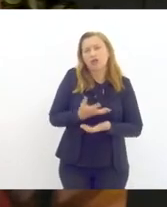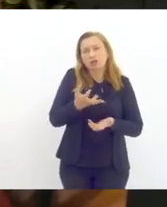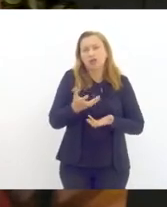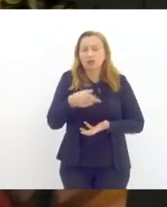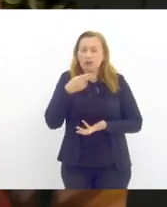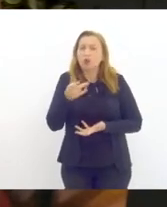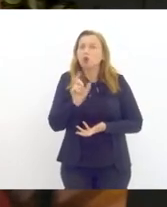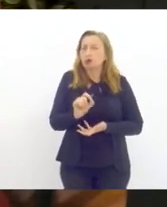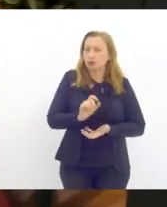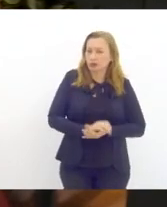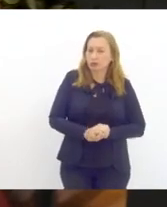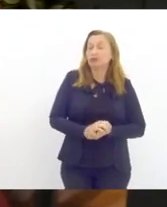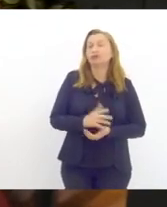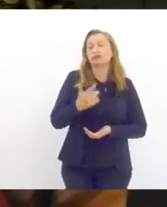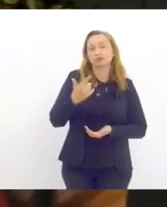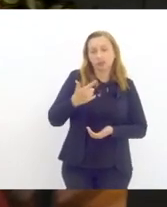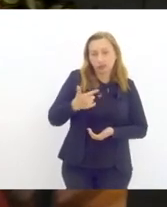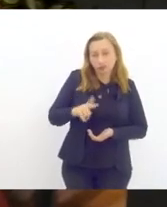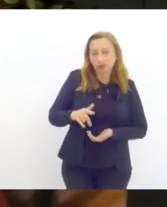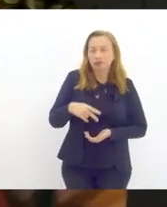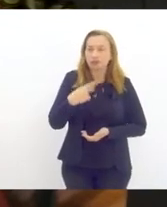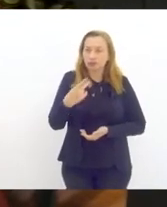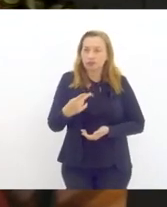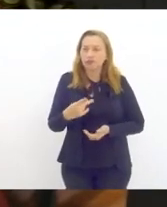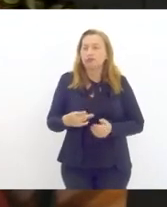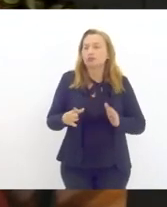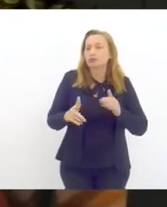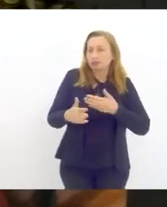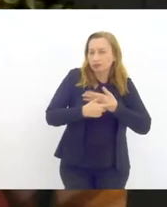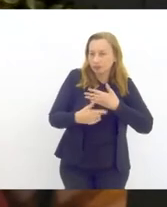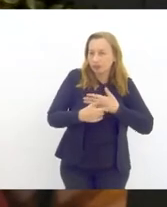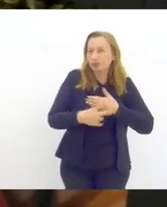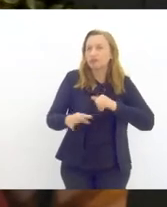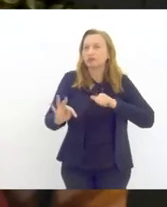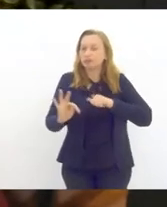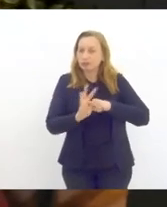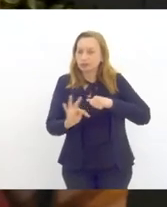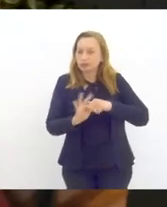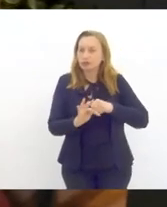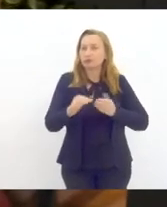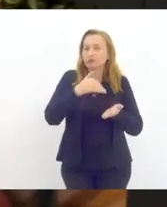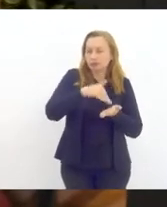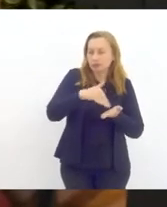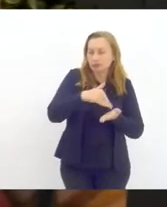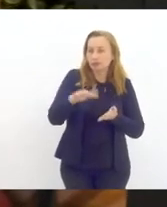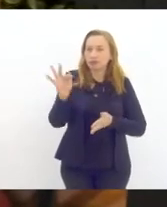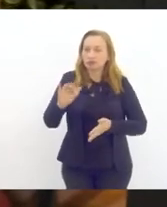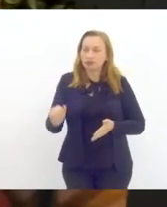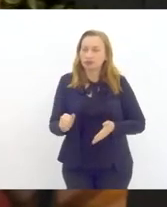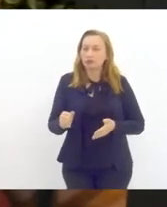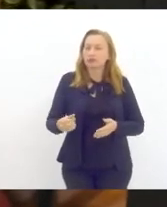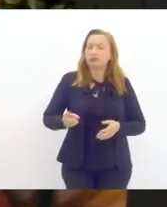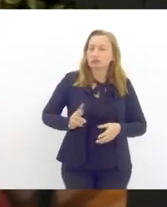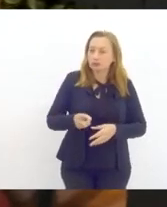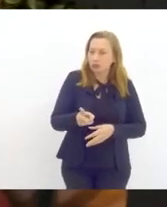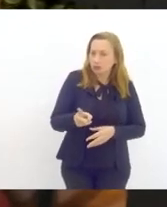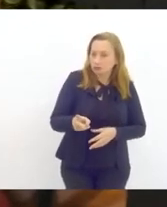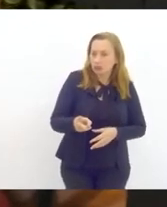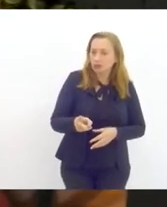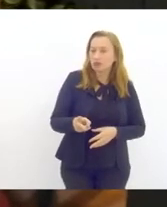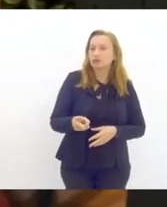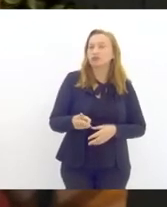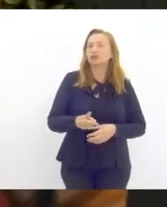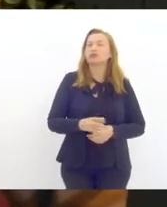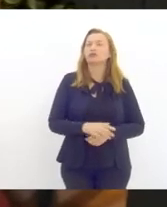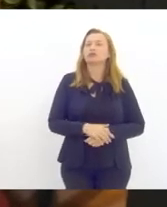seguinte, reafirmando, né, papel técnico da Secretaria de Fazenda, ele continua presente, mais do que